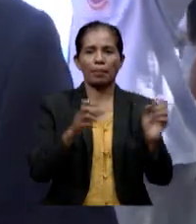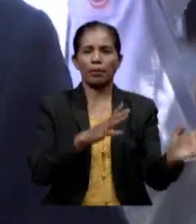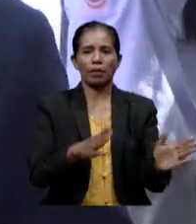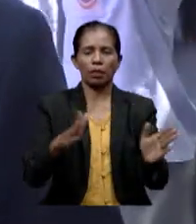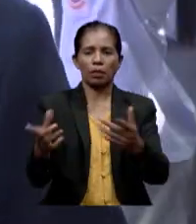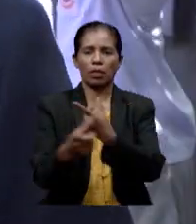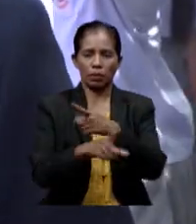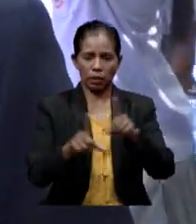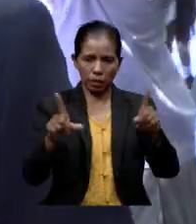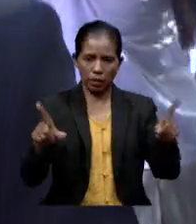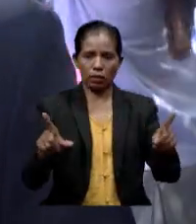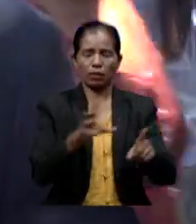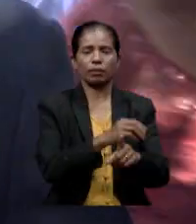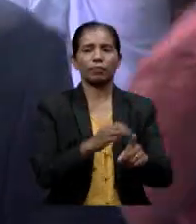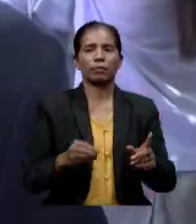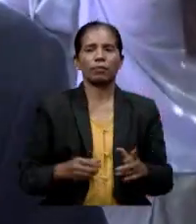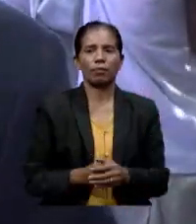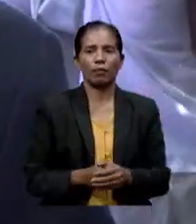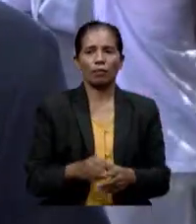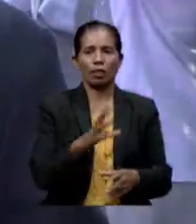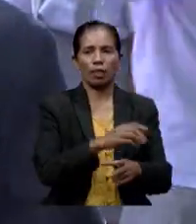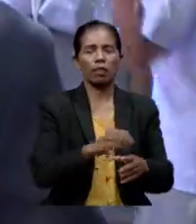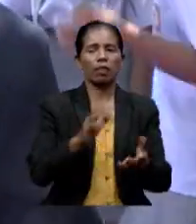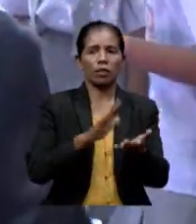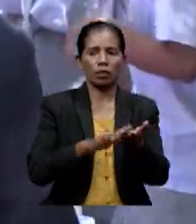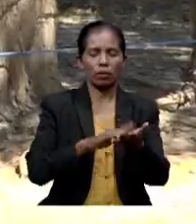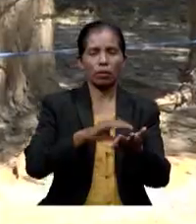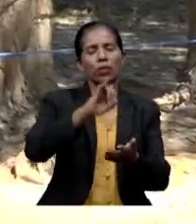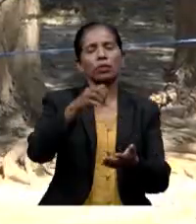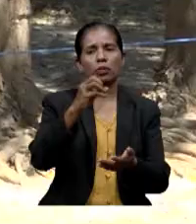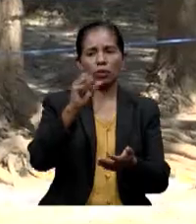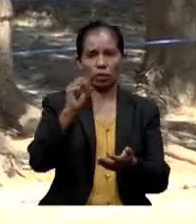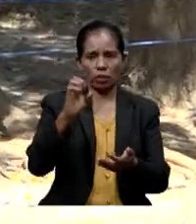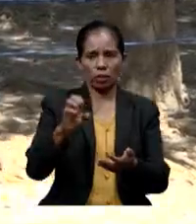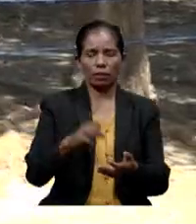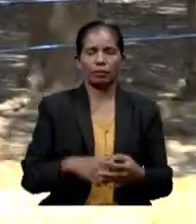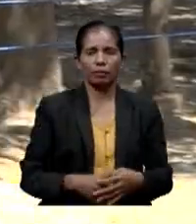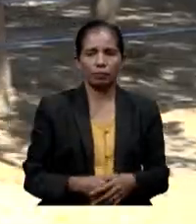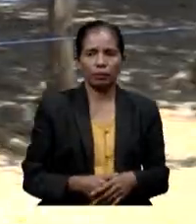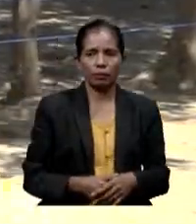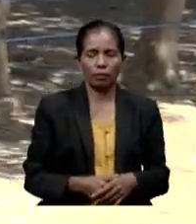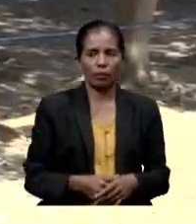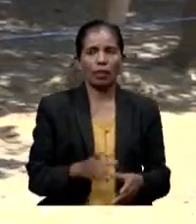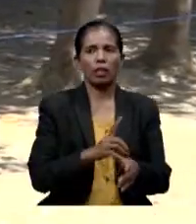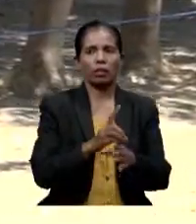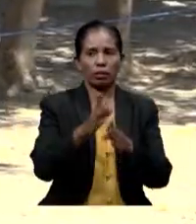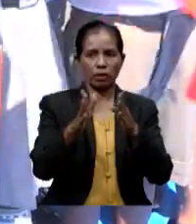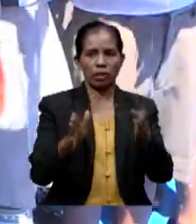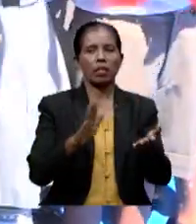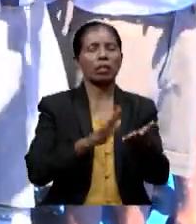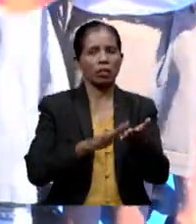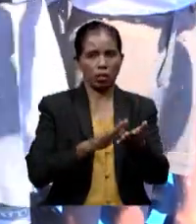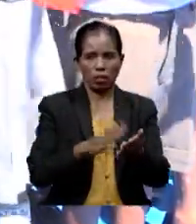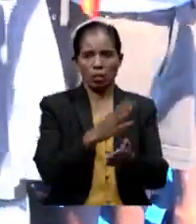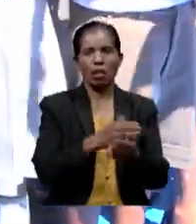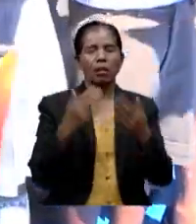e libertação na Escola Externato São José e a Mosni Papel e da Nunemos, diretora Externato São José,